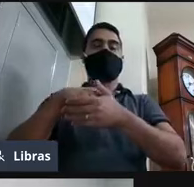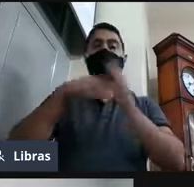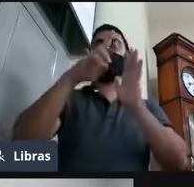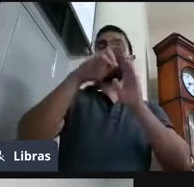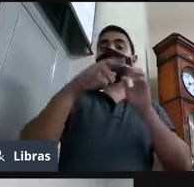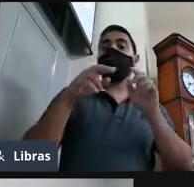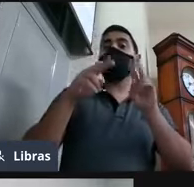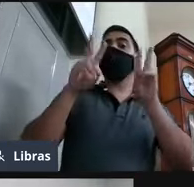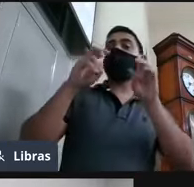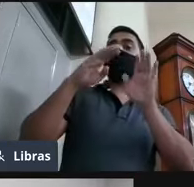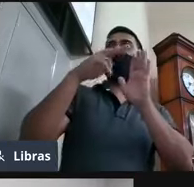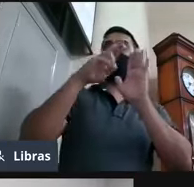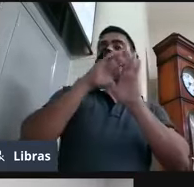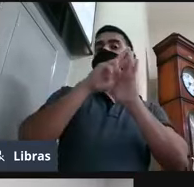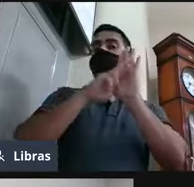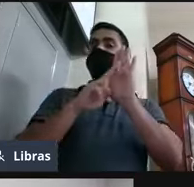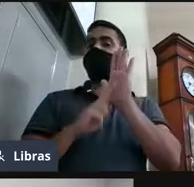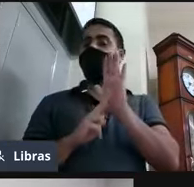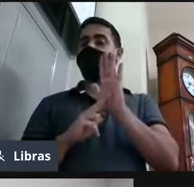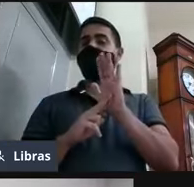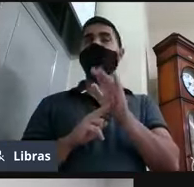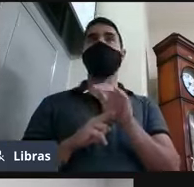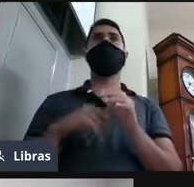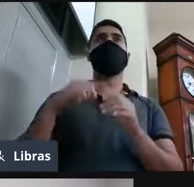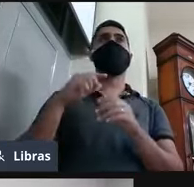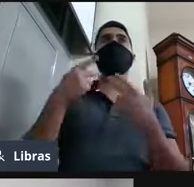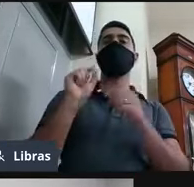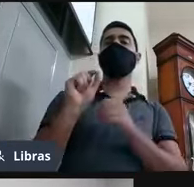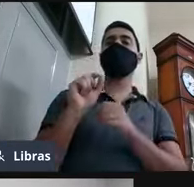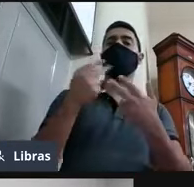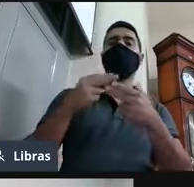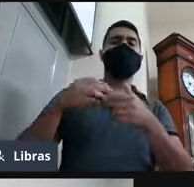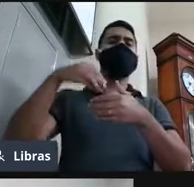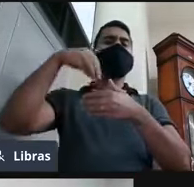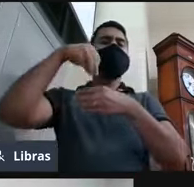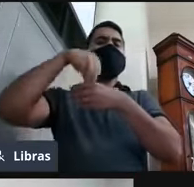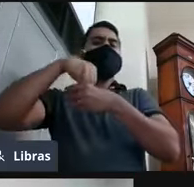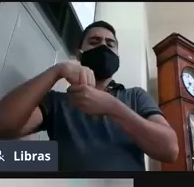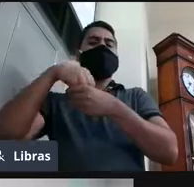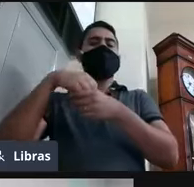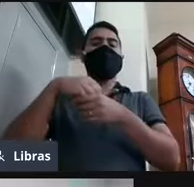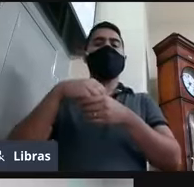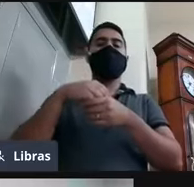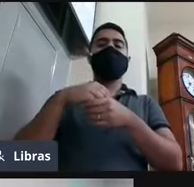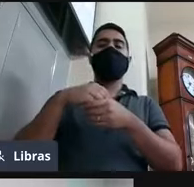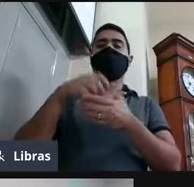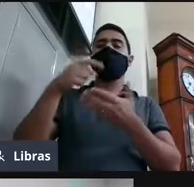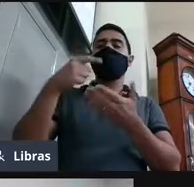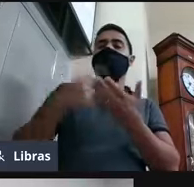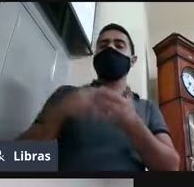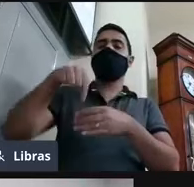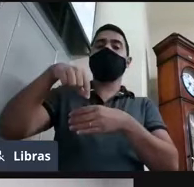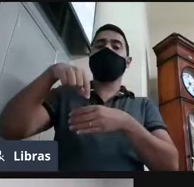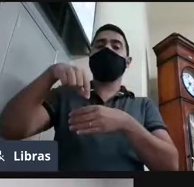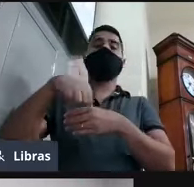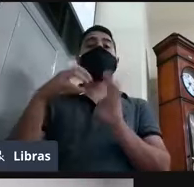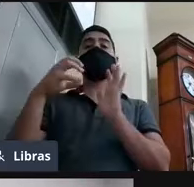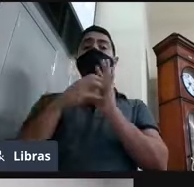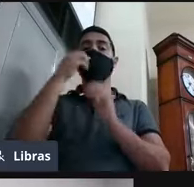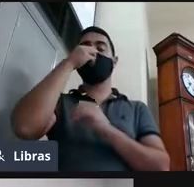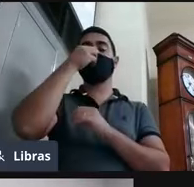regimento, salvo o melhor juízo, aí a gente tem, doutor Fábio, questões são interna-corpóreas, questões que são decididas internamente e que,